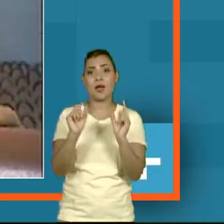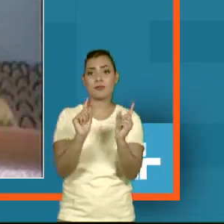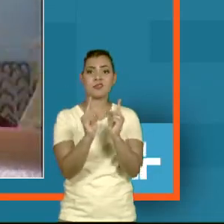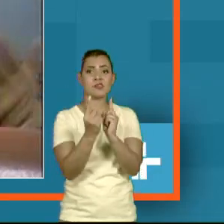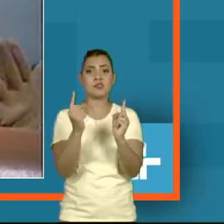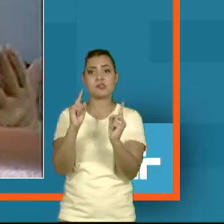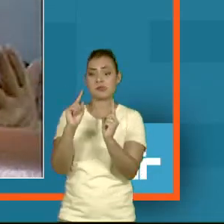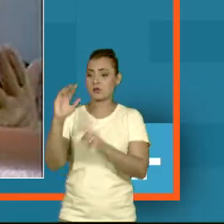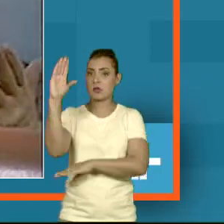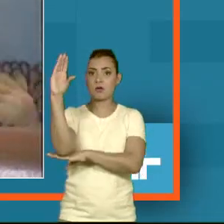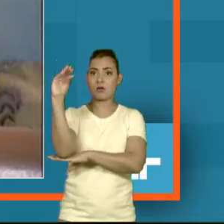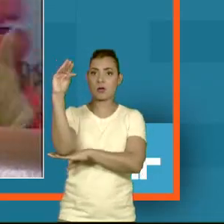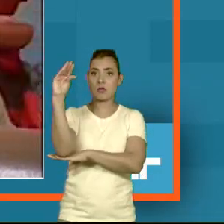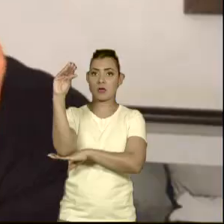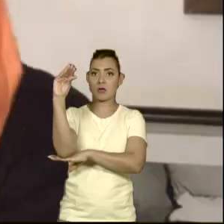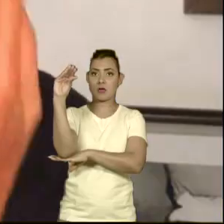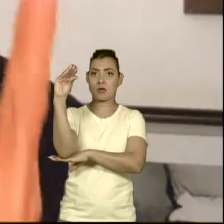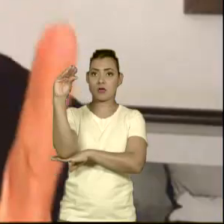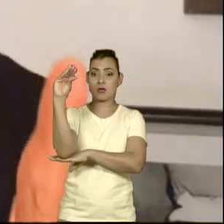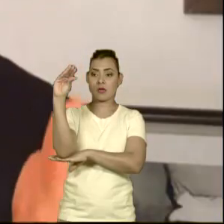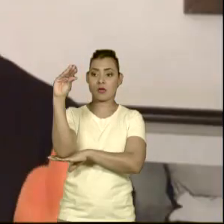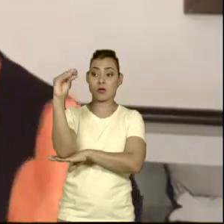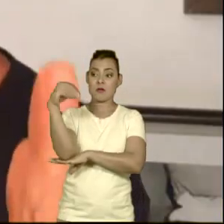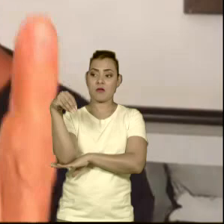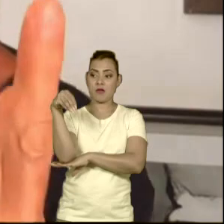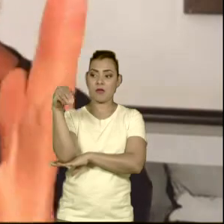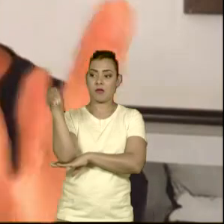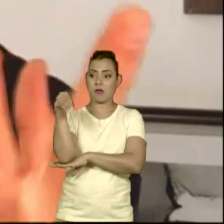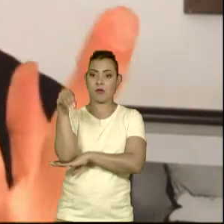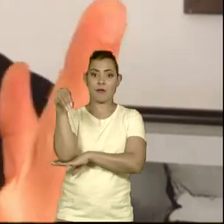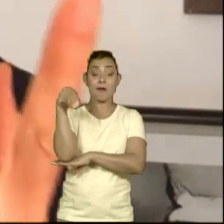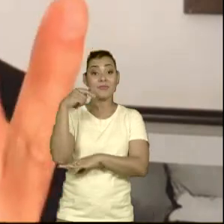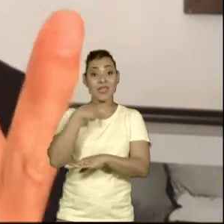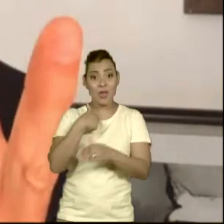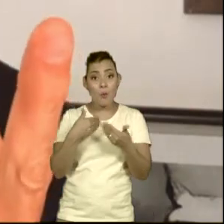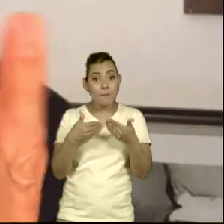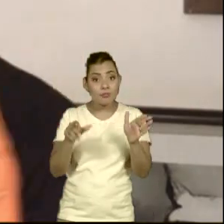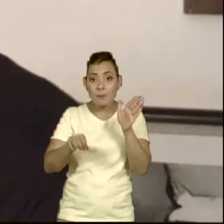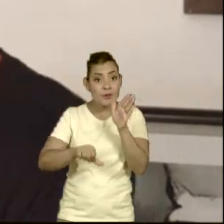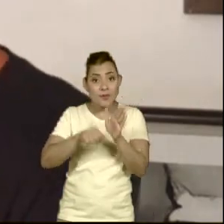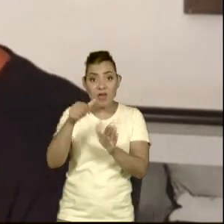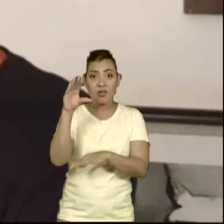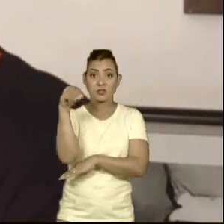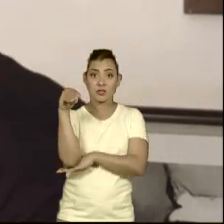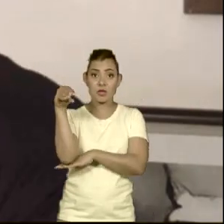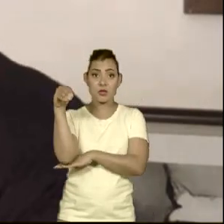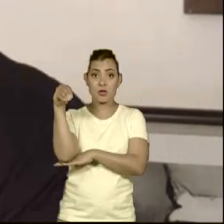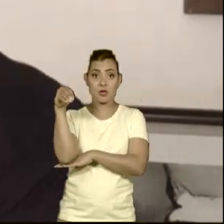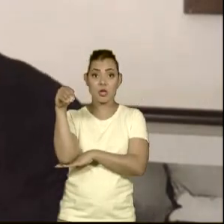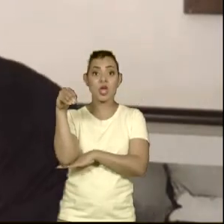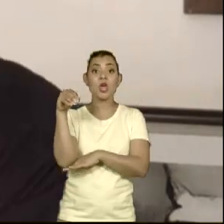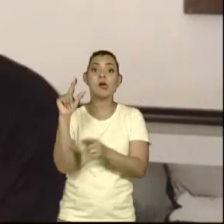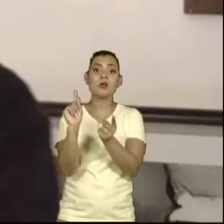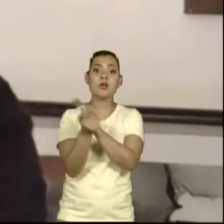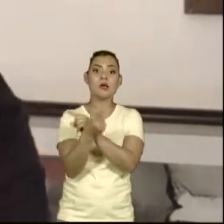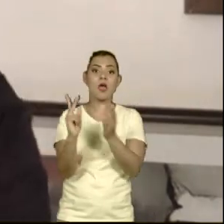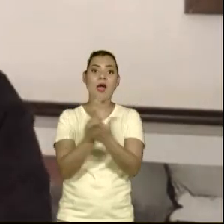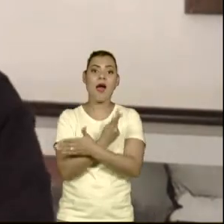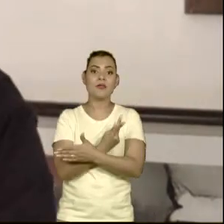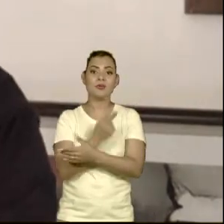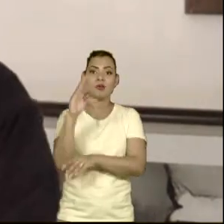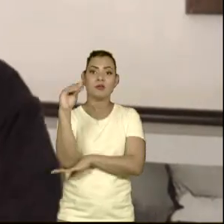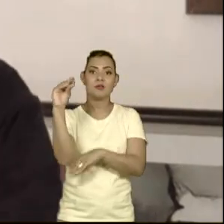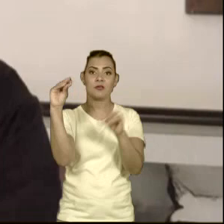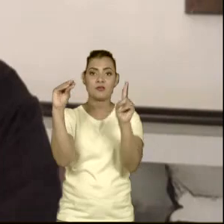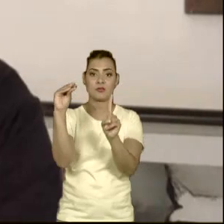manter o braço reto. Então eu fiz o quadro inteiro dessa estreia do Beleléu com o boneco torto ao lado, ele ficava assim,